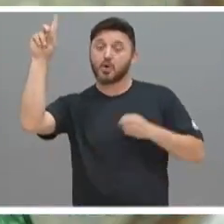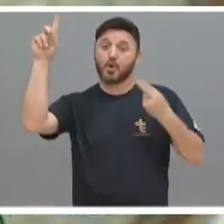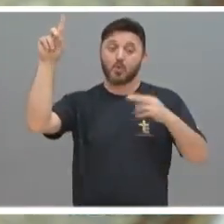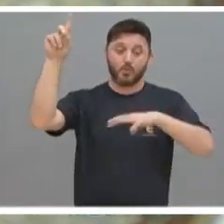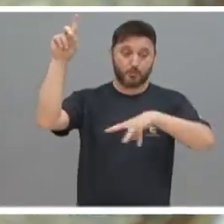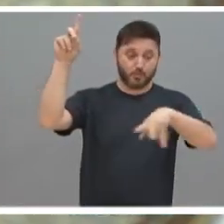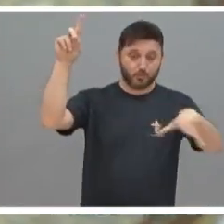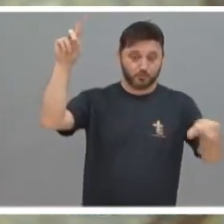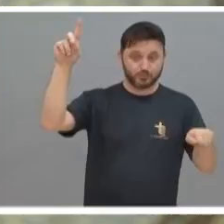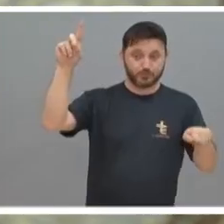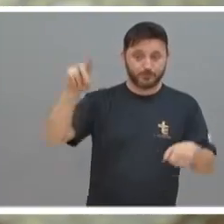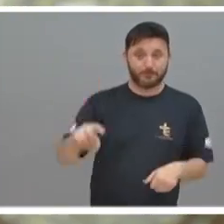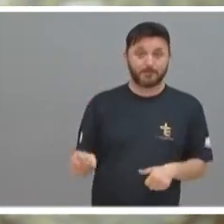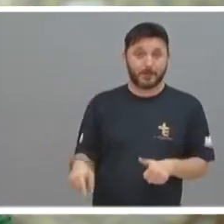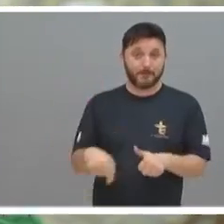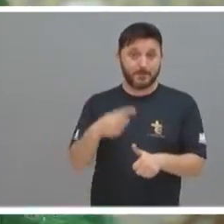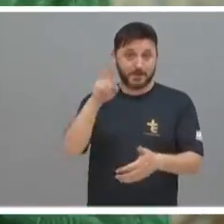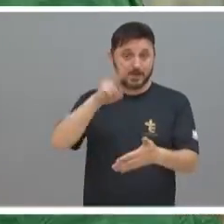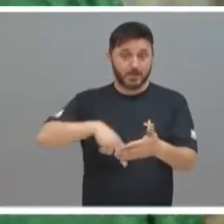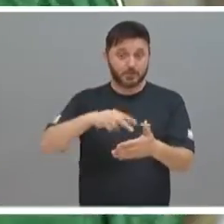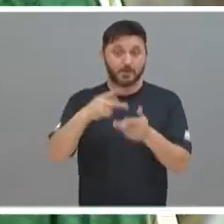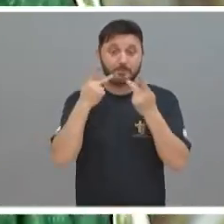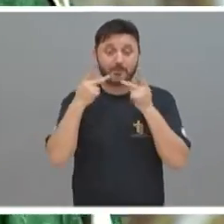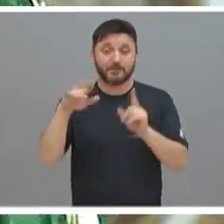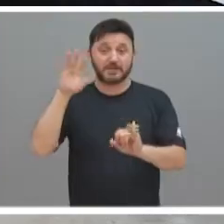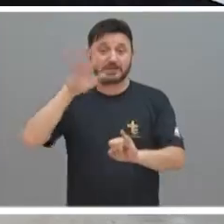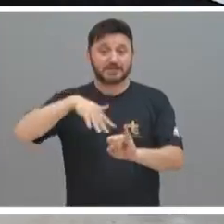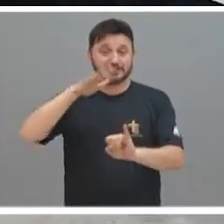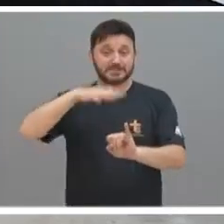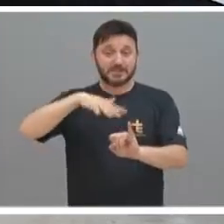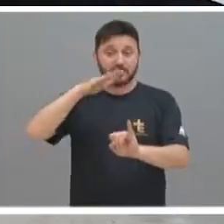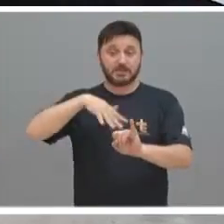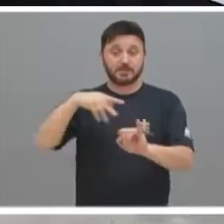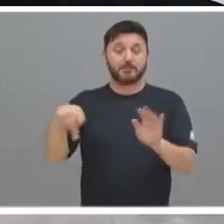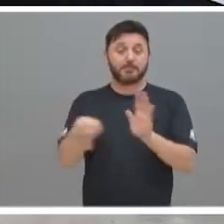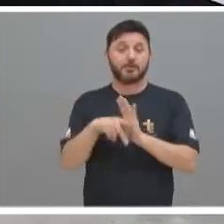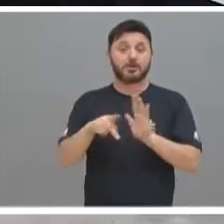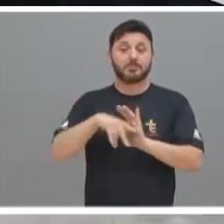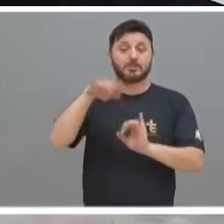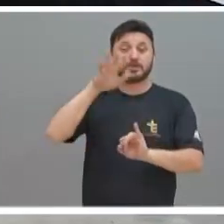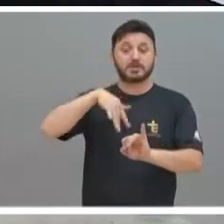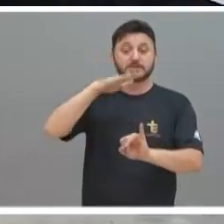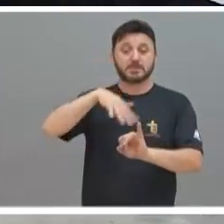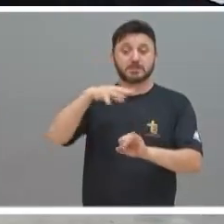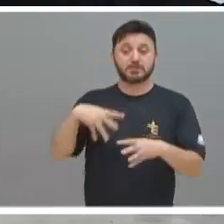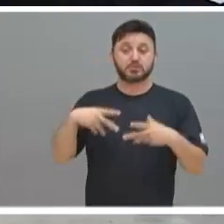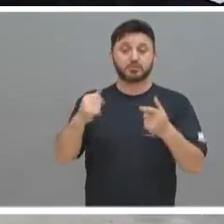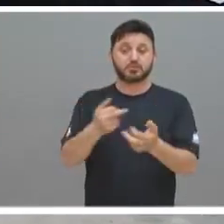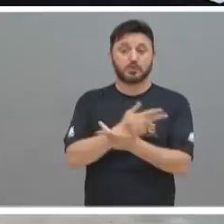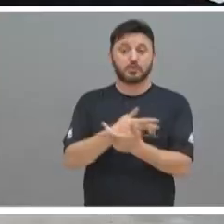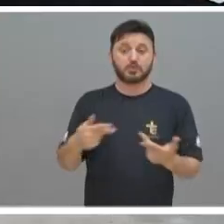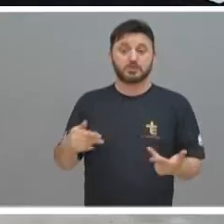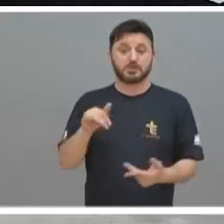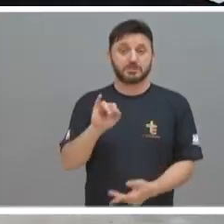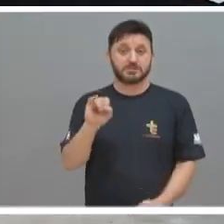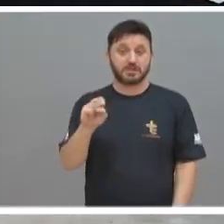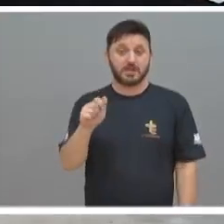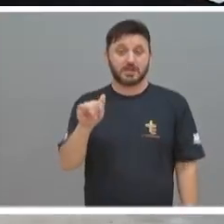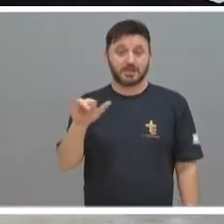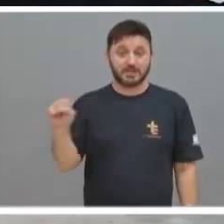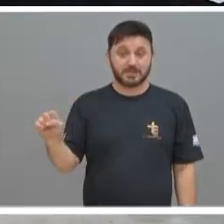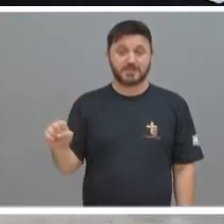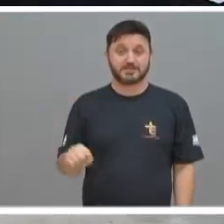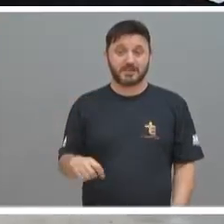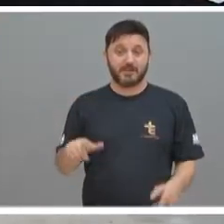primeira leitura que é do profeta Isaías, que é chamado o proto-Isaías. Tudo que está aqui é o cântico do